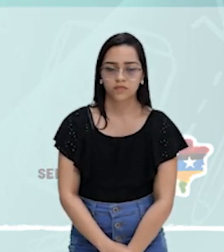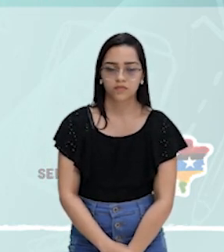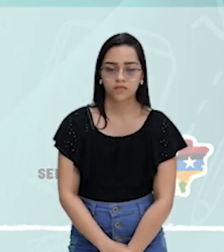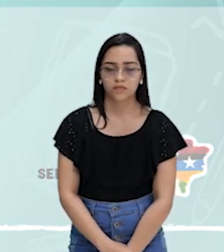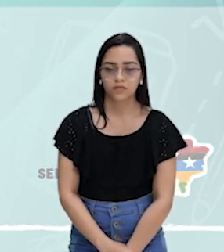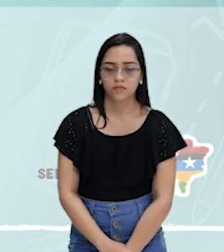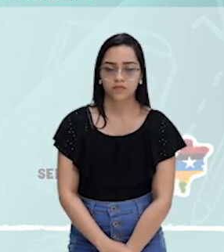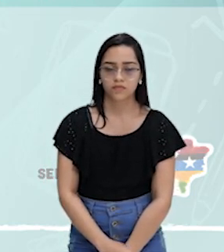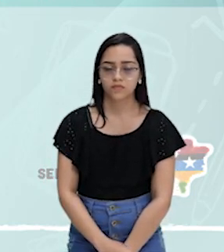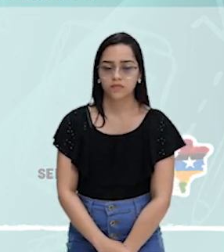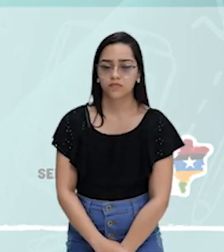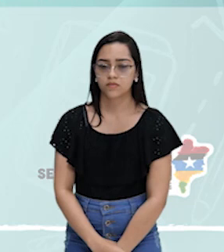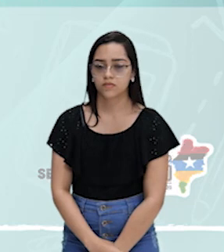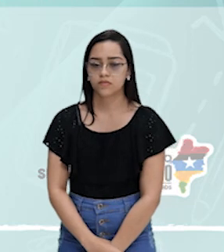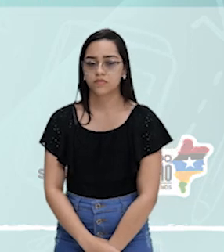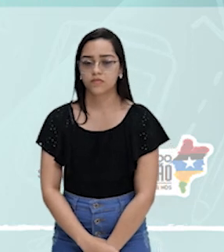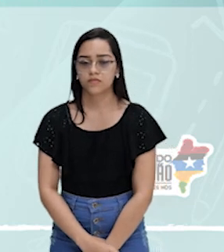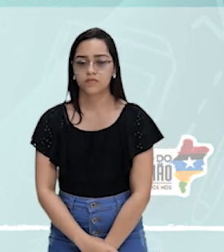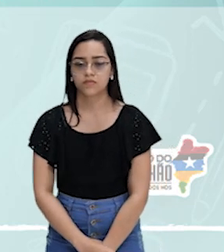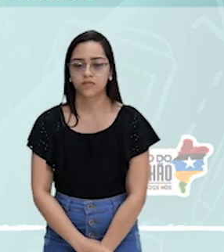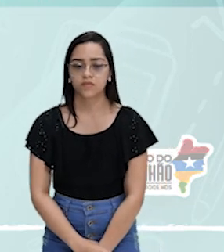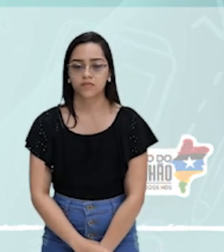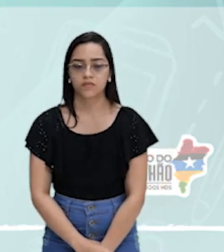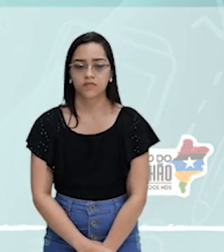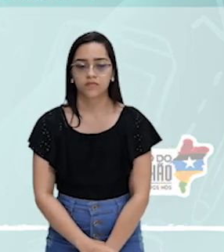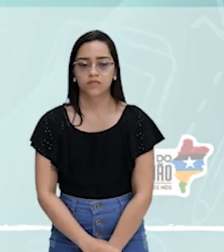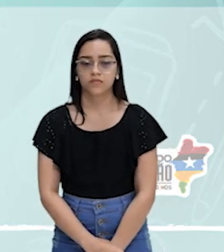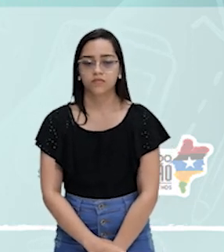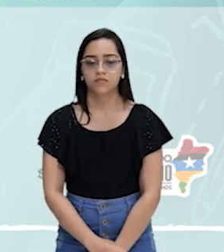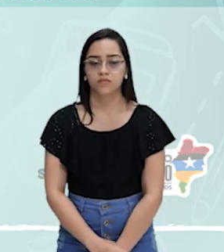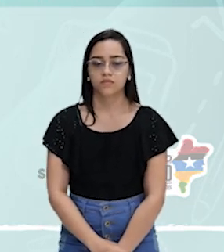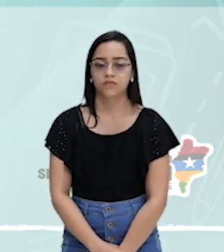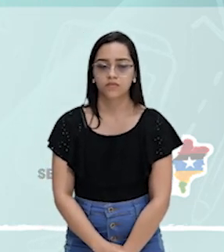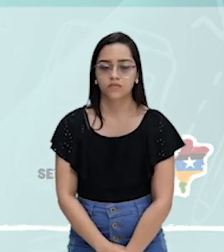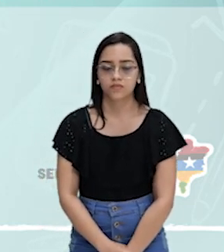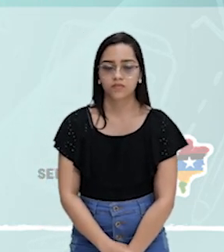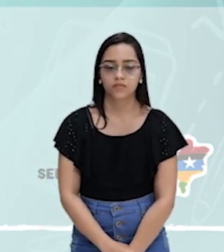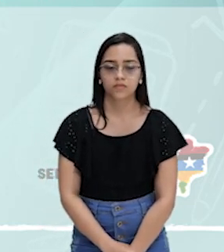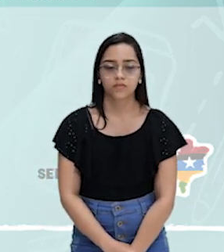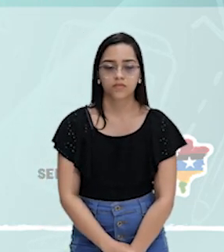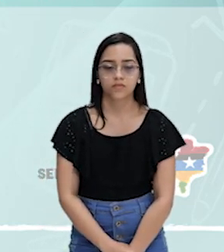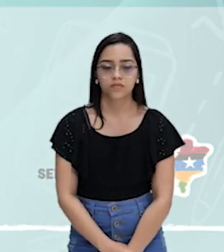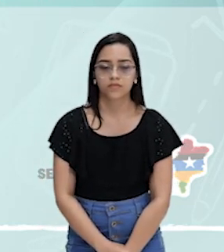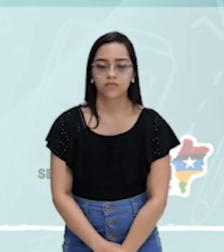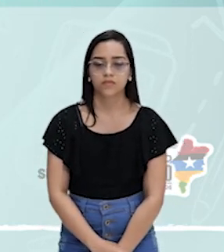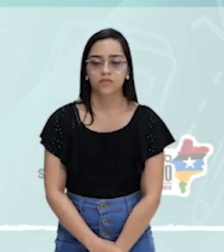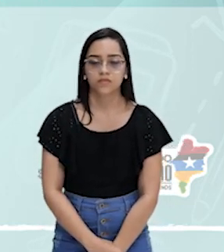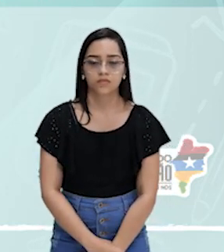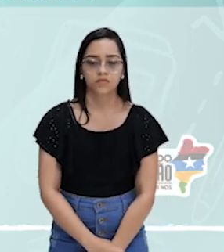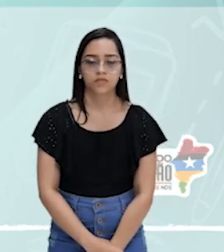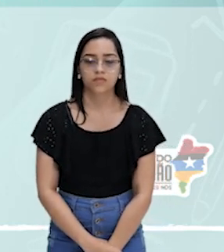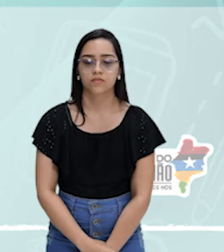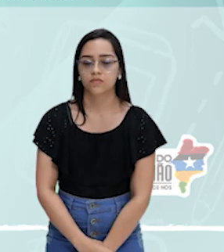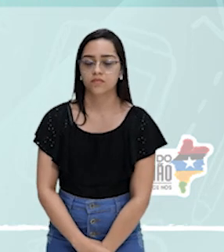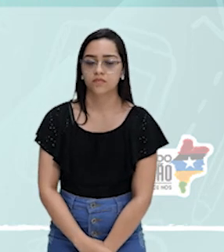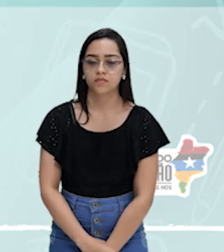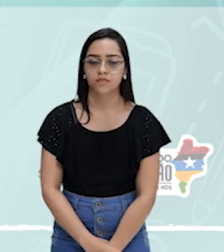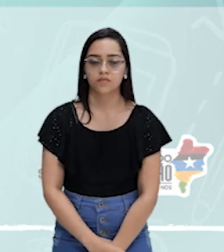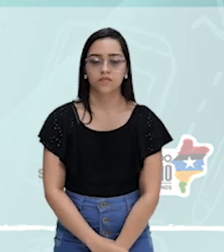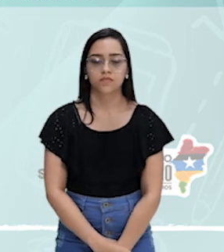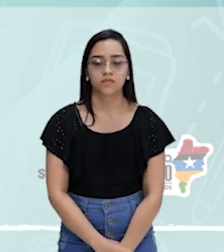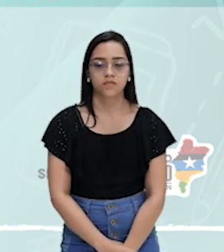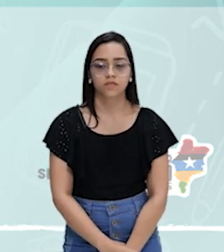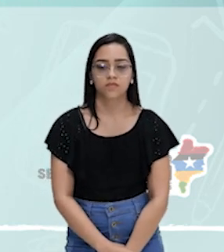Vargas. As opções linguísticas de Fuzeira mostram que seu texto foi